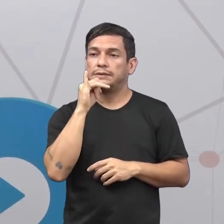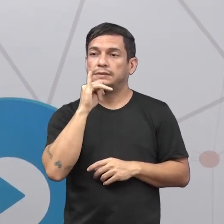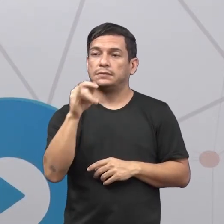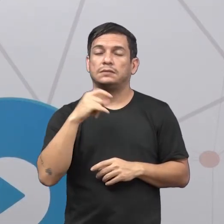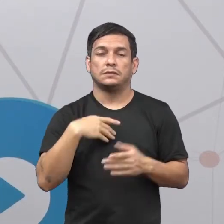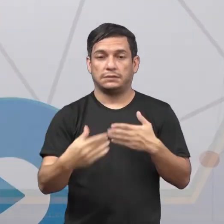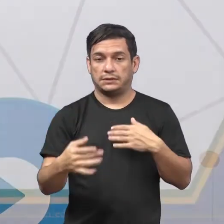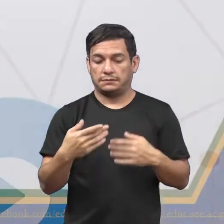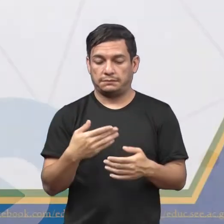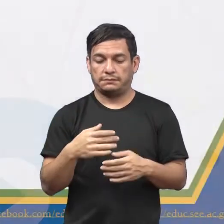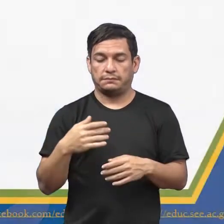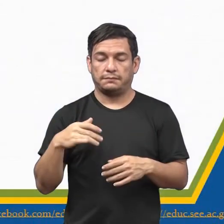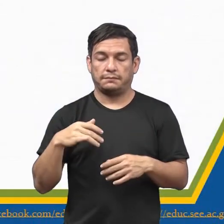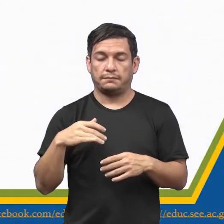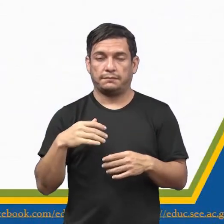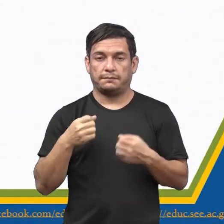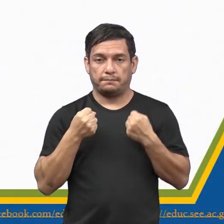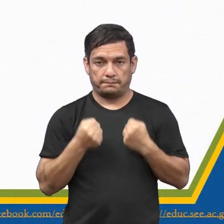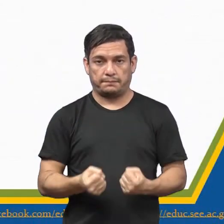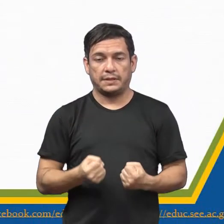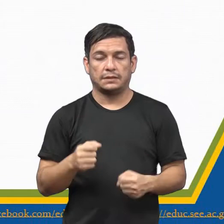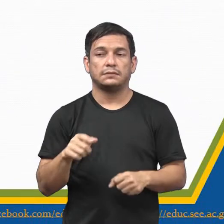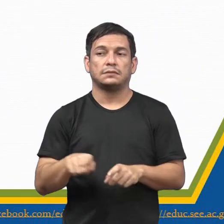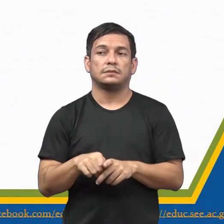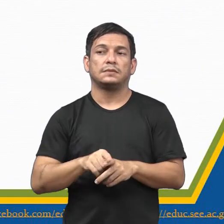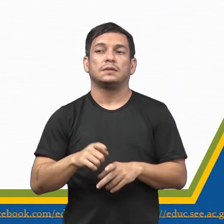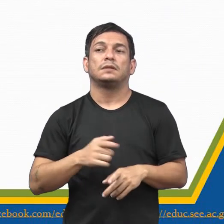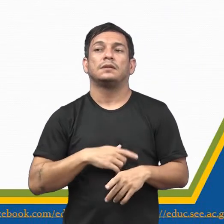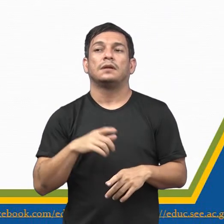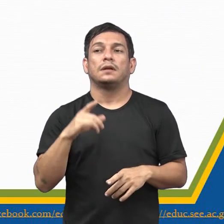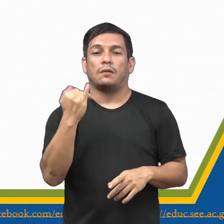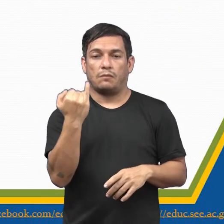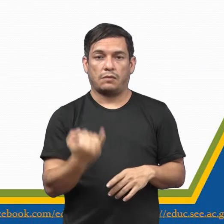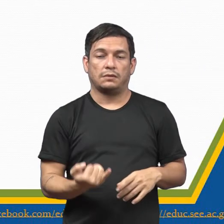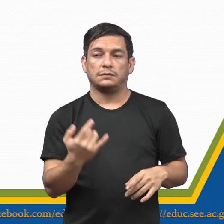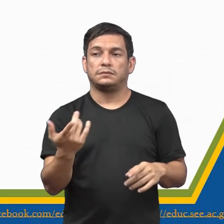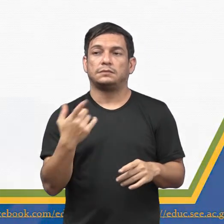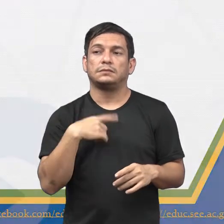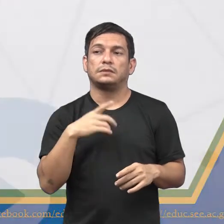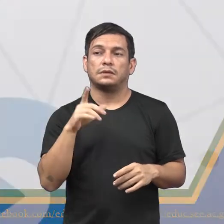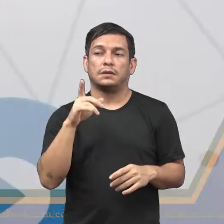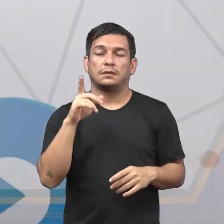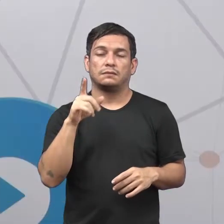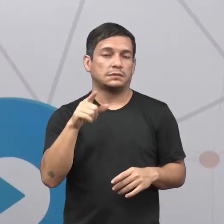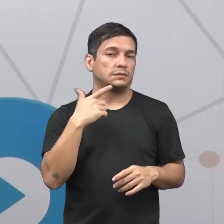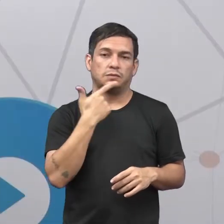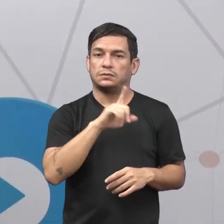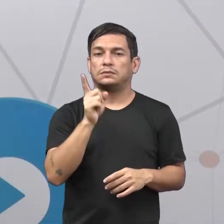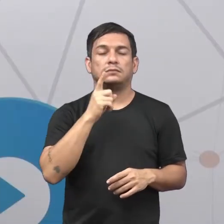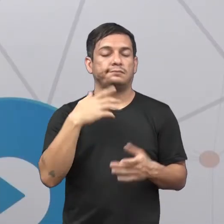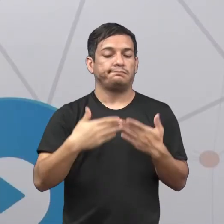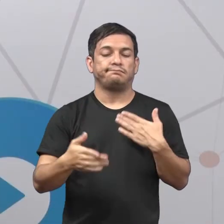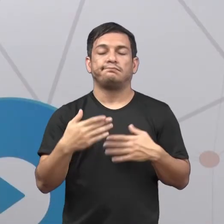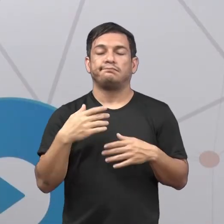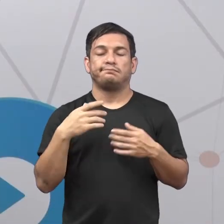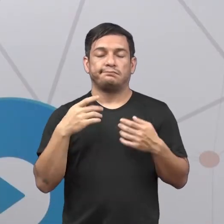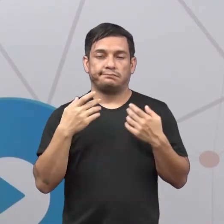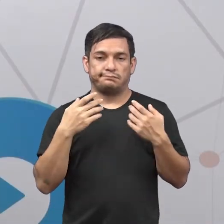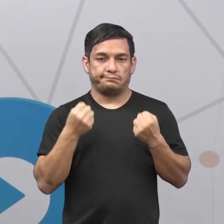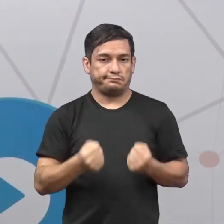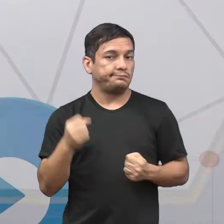intenção de perder peso, esse gasto calórico é baixo, é limitado, então você não vai conseguir perder peso tão